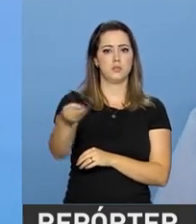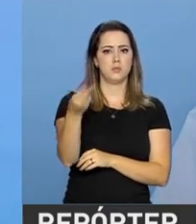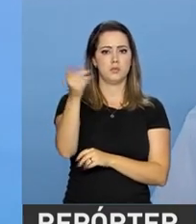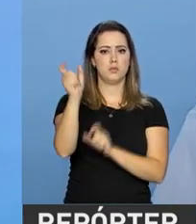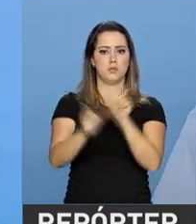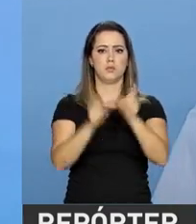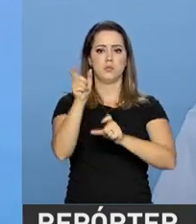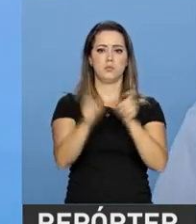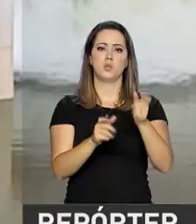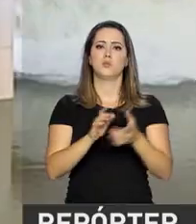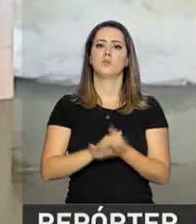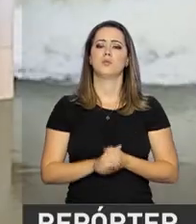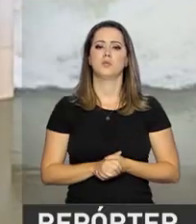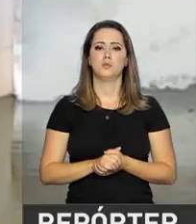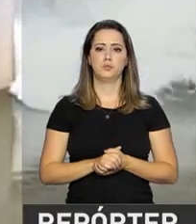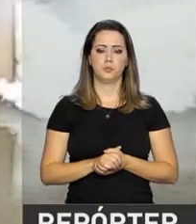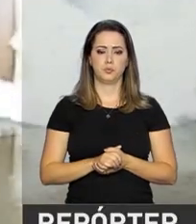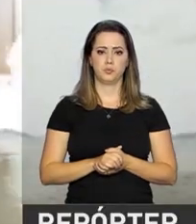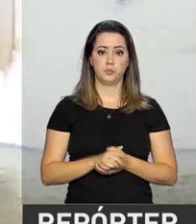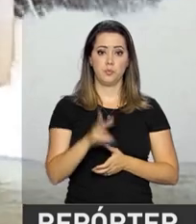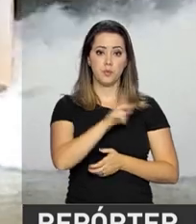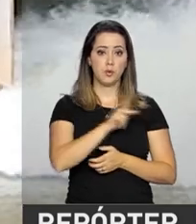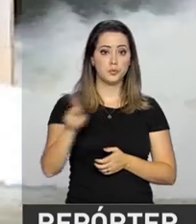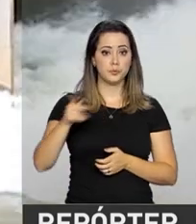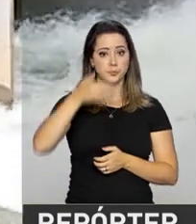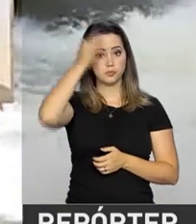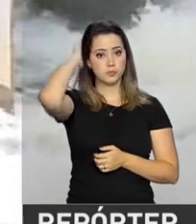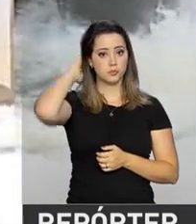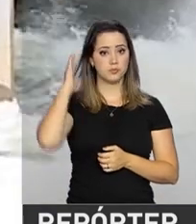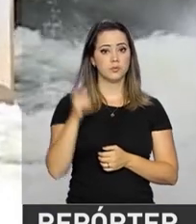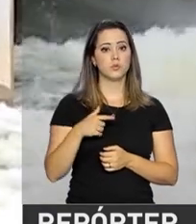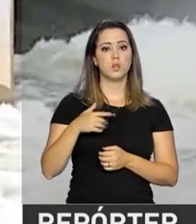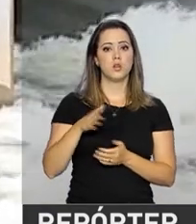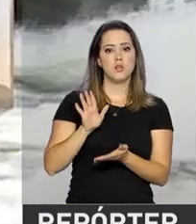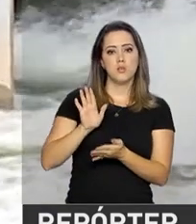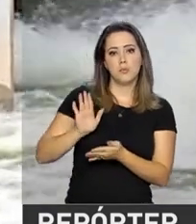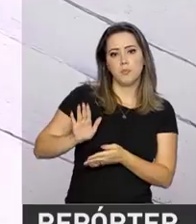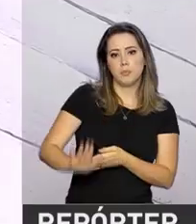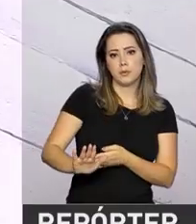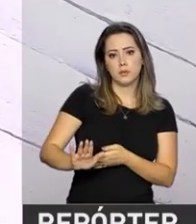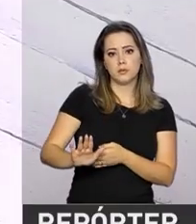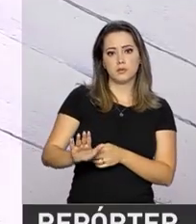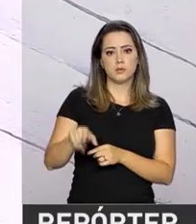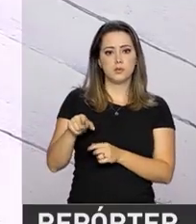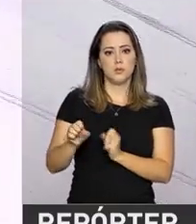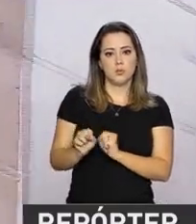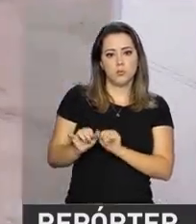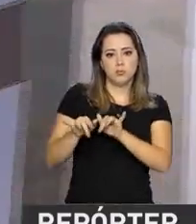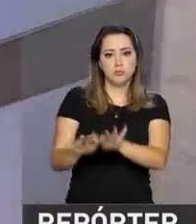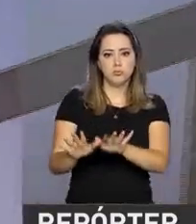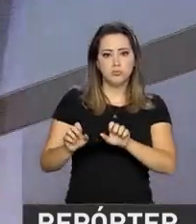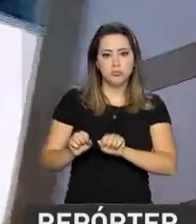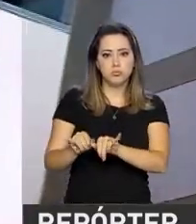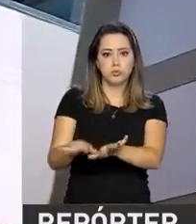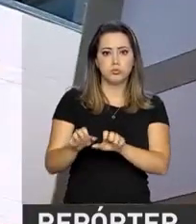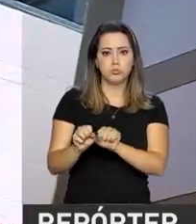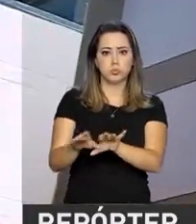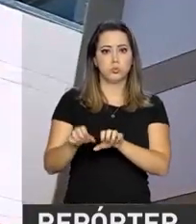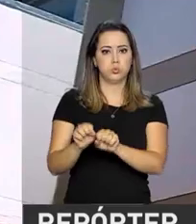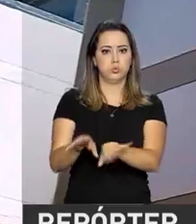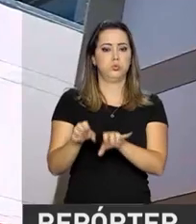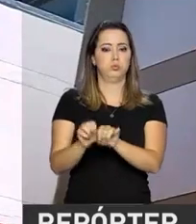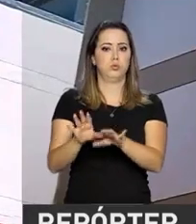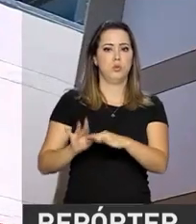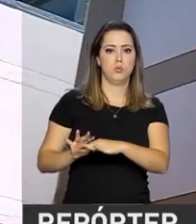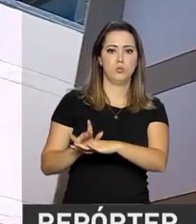de cearense o presidente michel temer acionou a segunda estação de bombeamento do eixo norte com a água jorrando